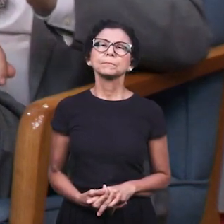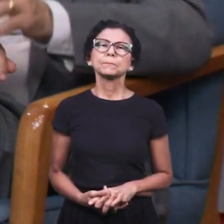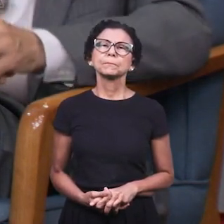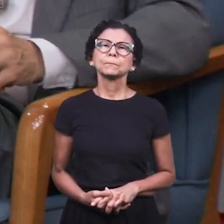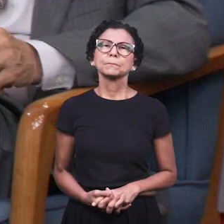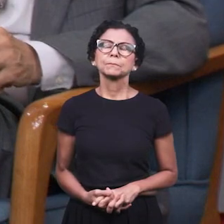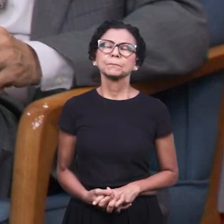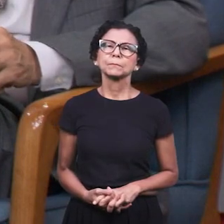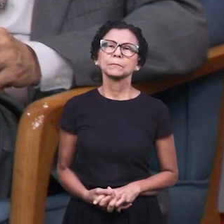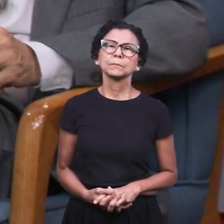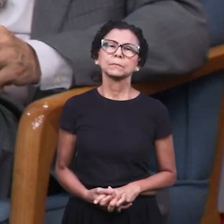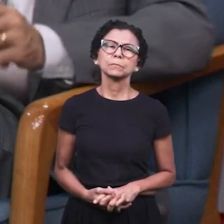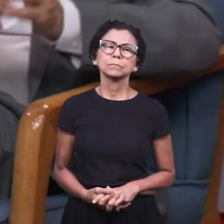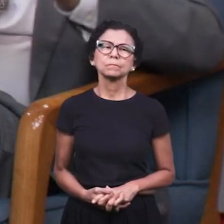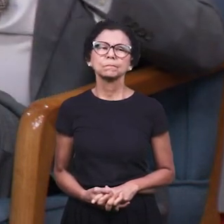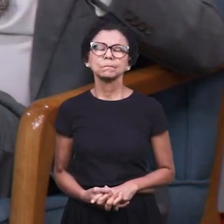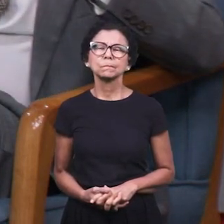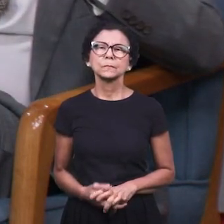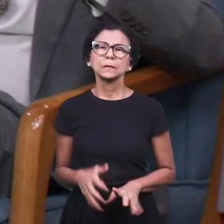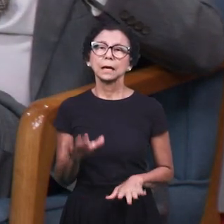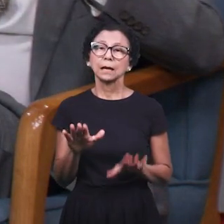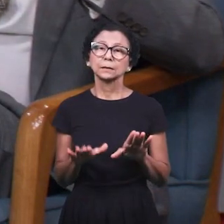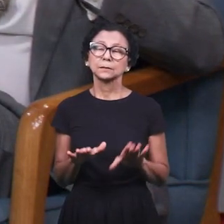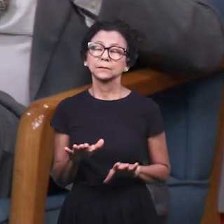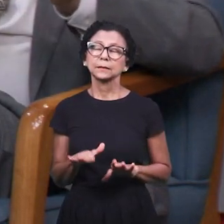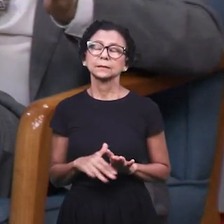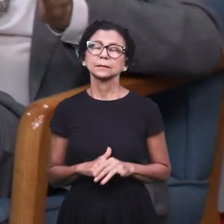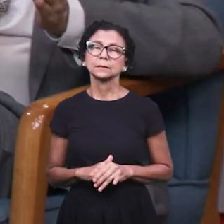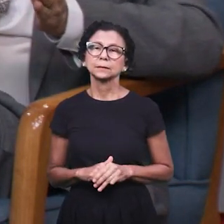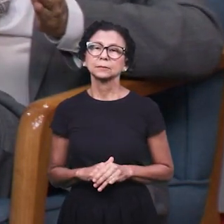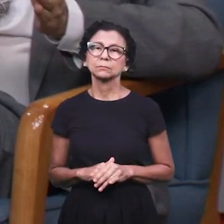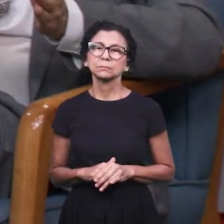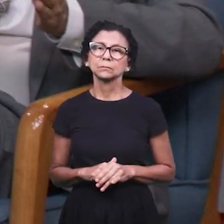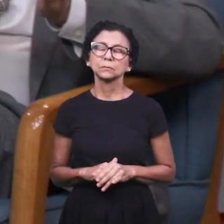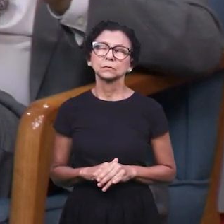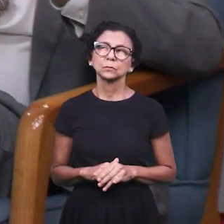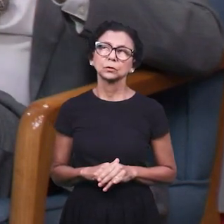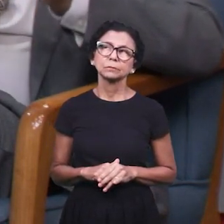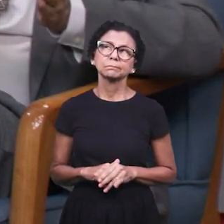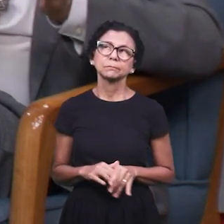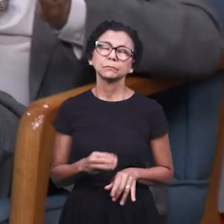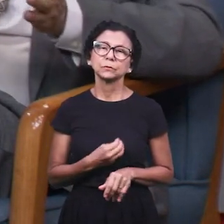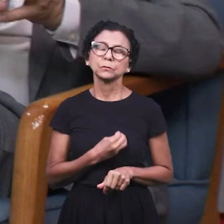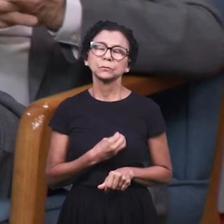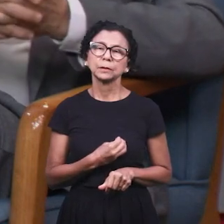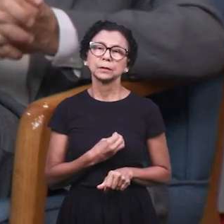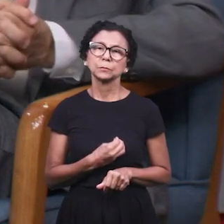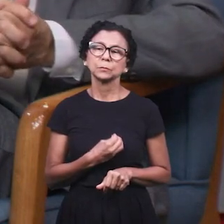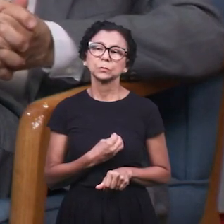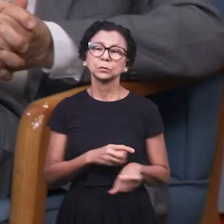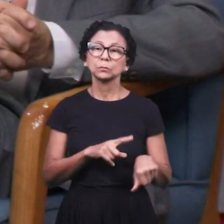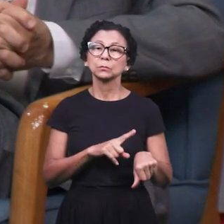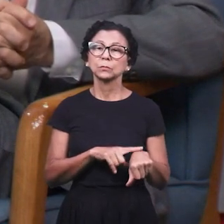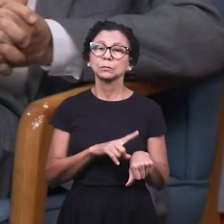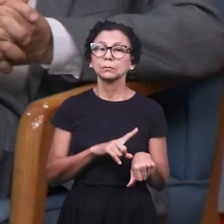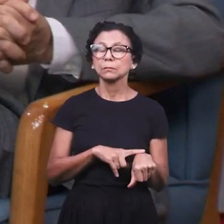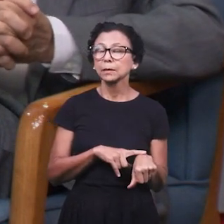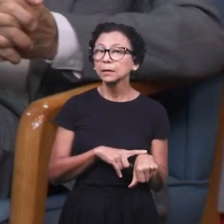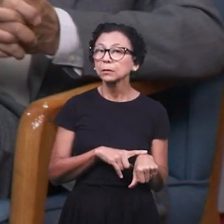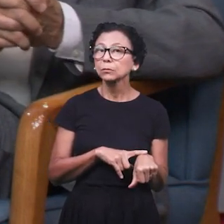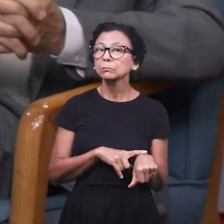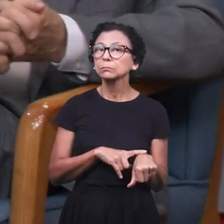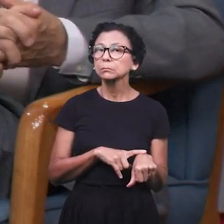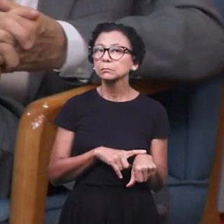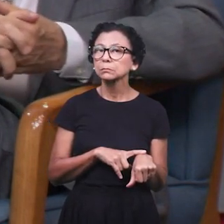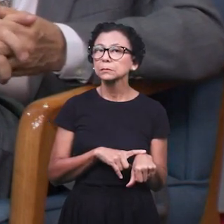Às vezes, nós estamos num momento e numa situação que